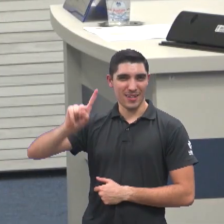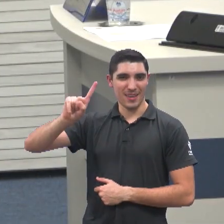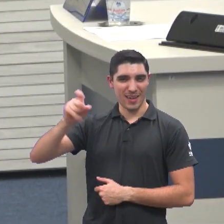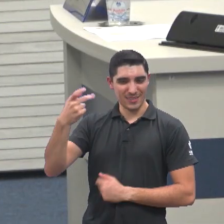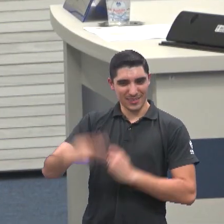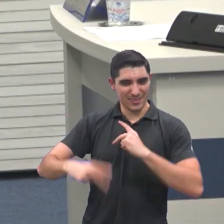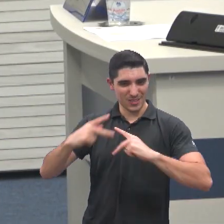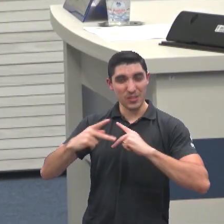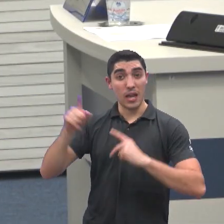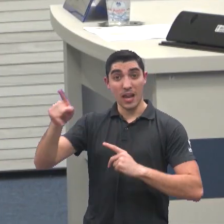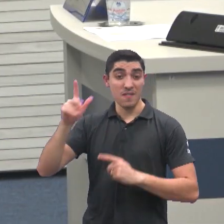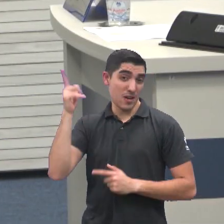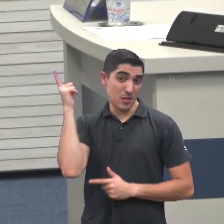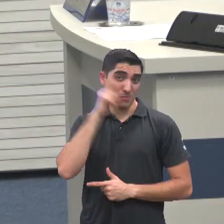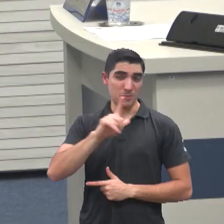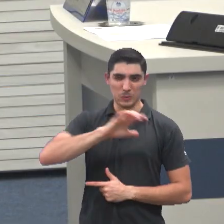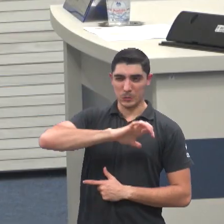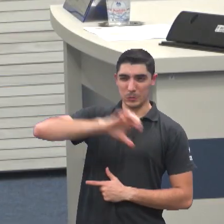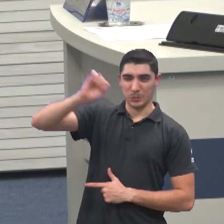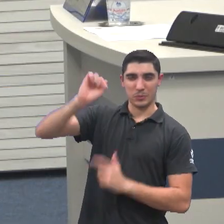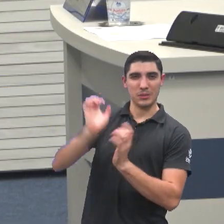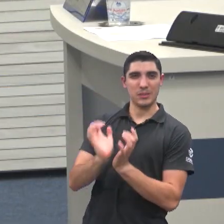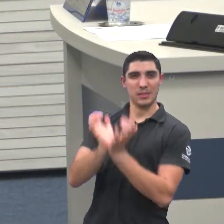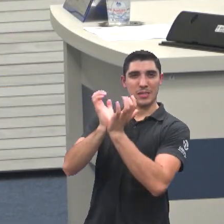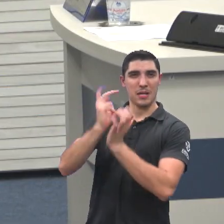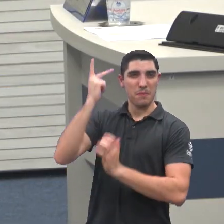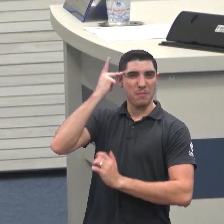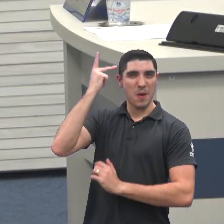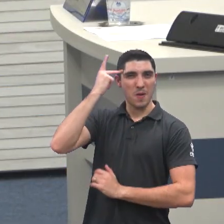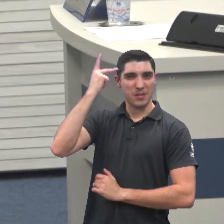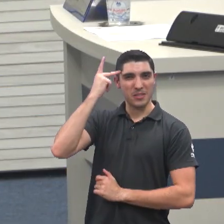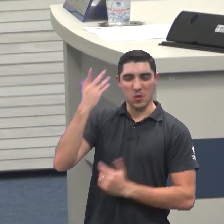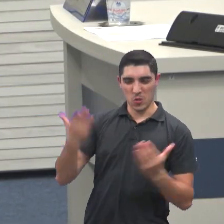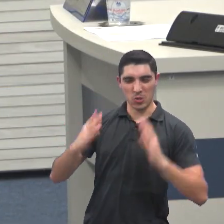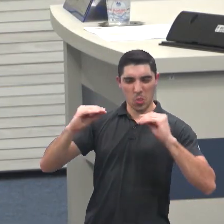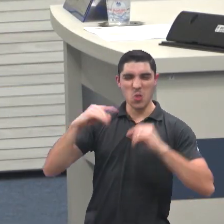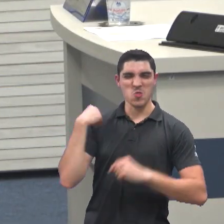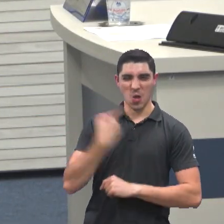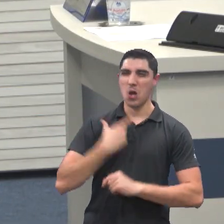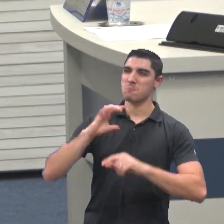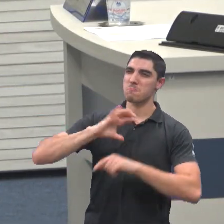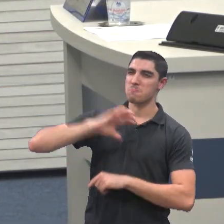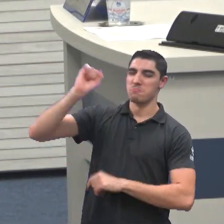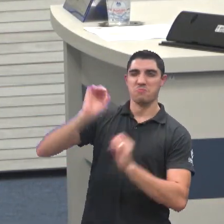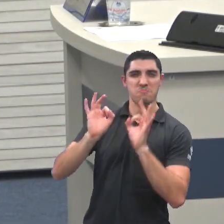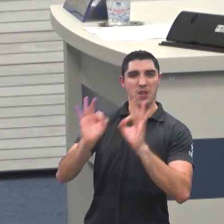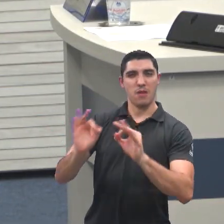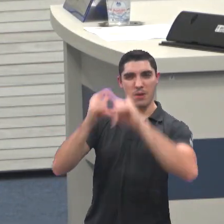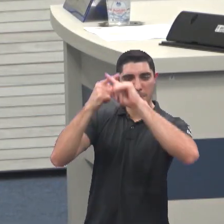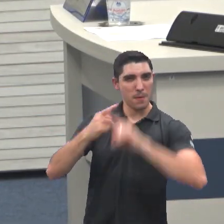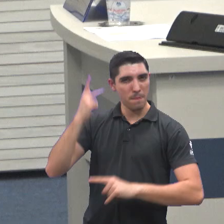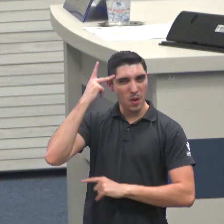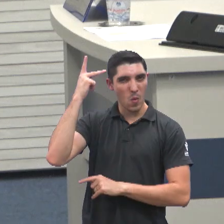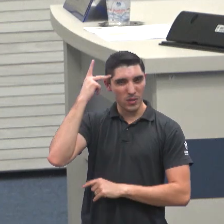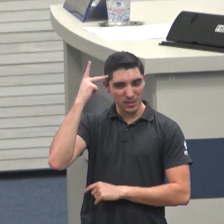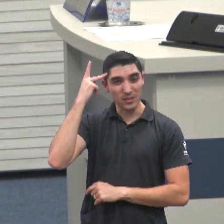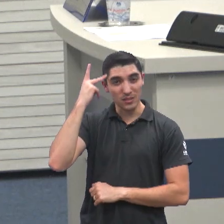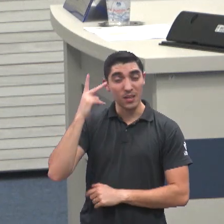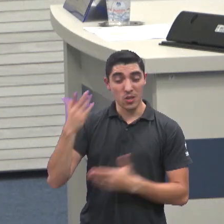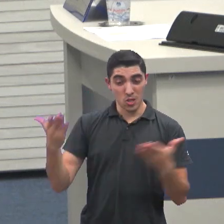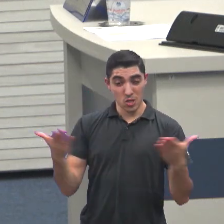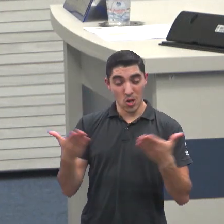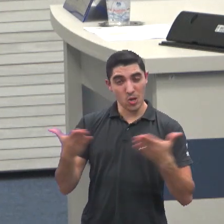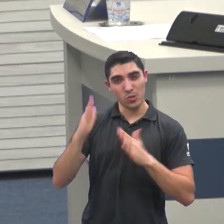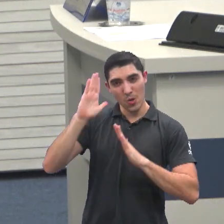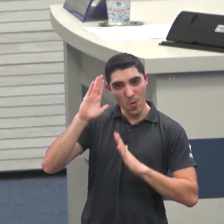paulista, depois de 5 anos. Hoje vamos comemorar a noite e já começamos agora na Câmara Municipal, concedendo essa